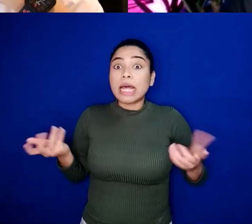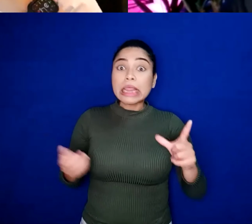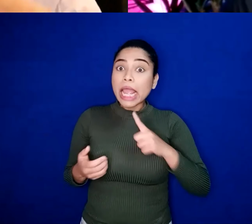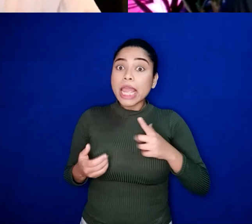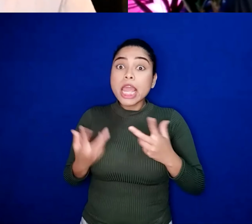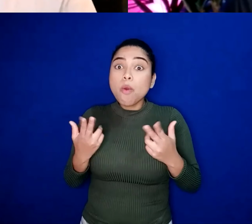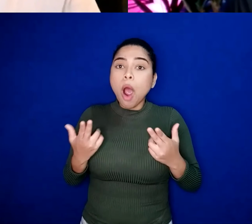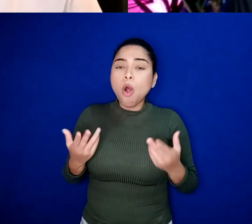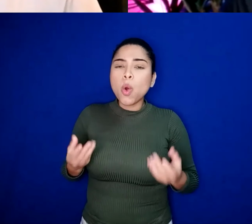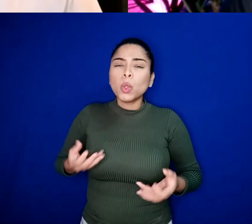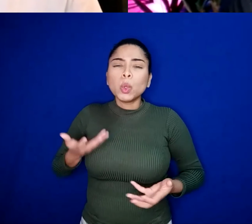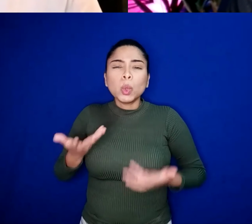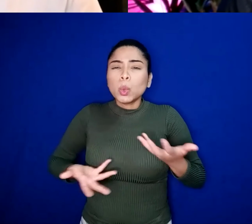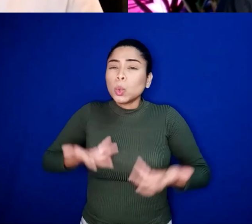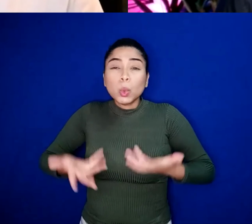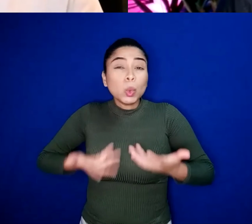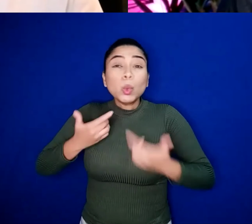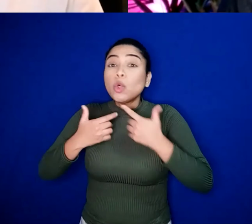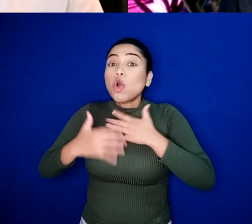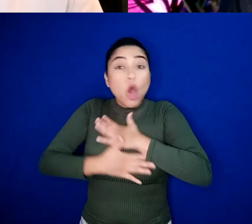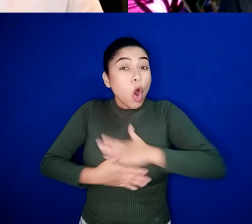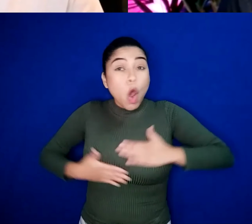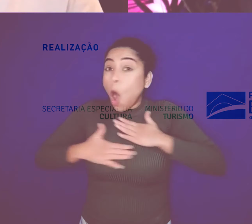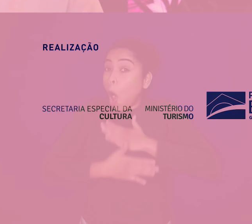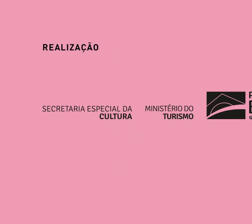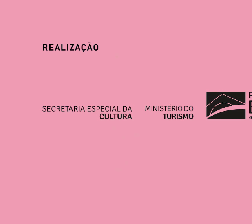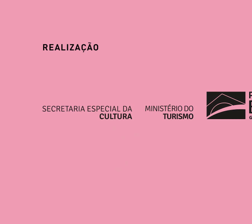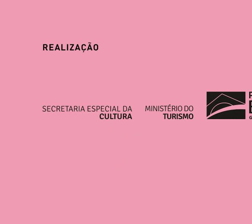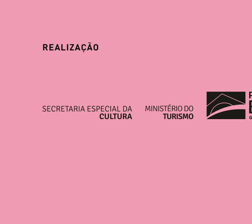a gente sente isso assim então valeu